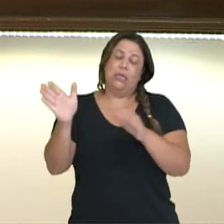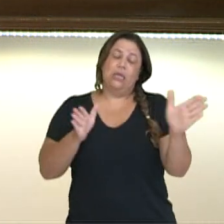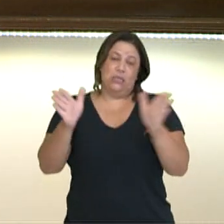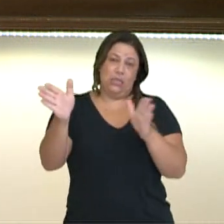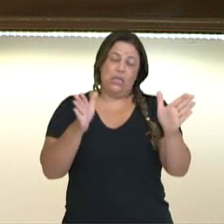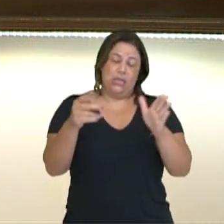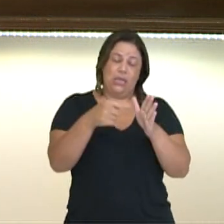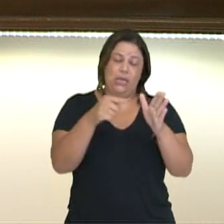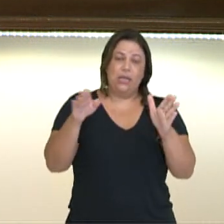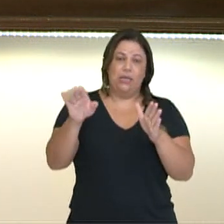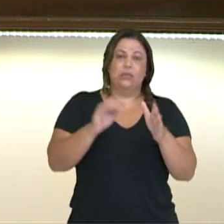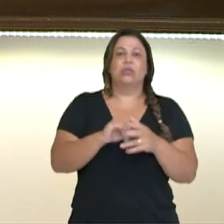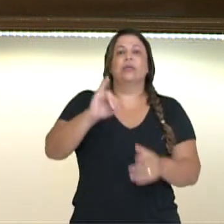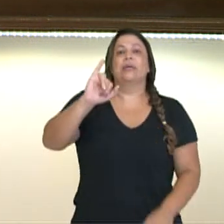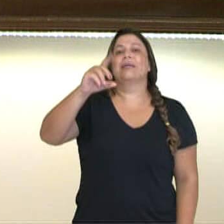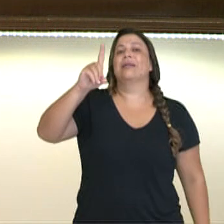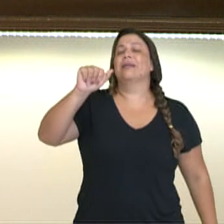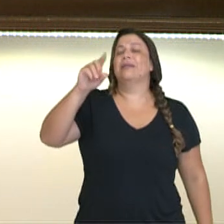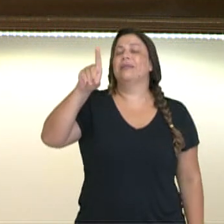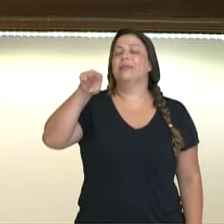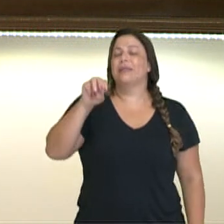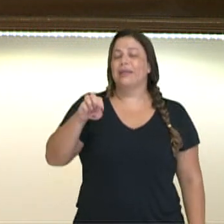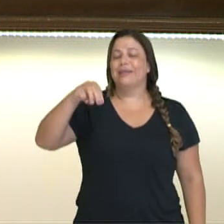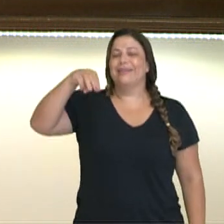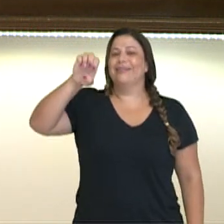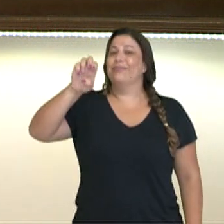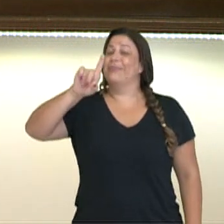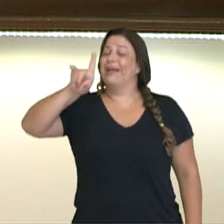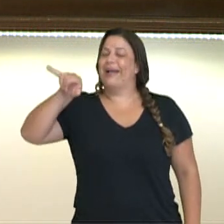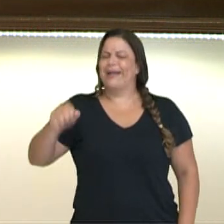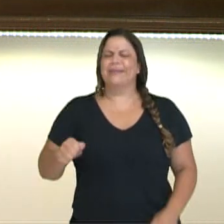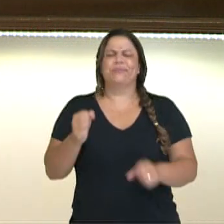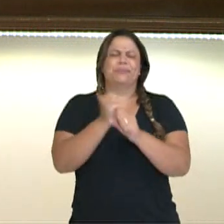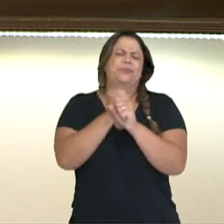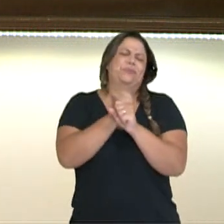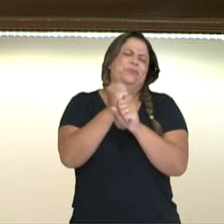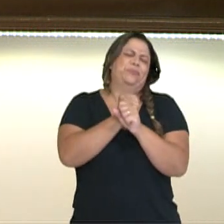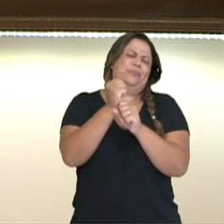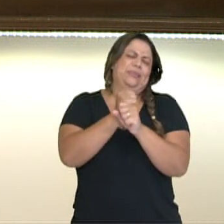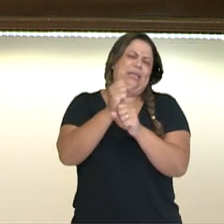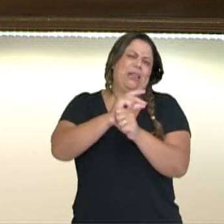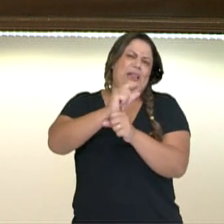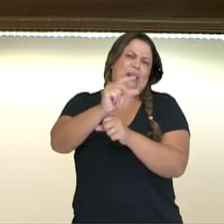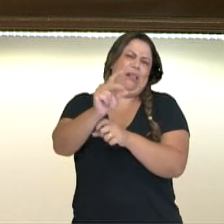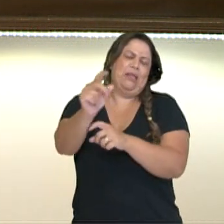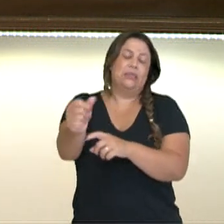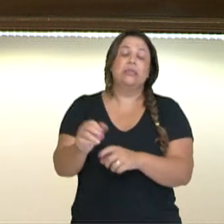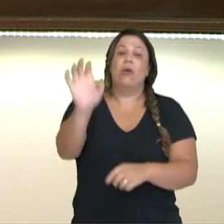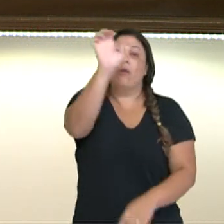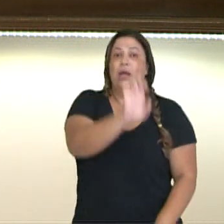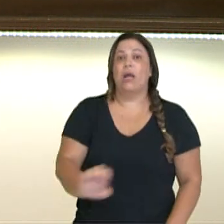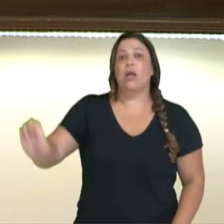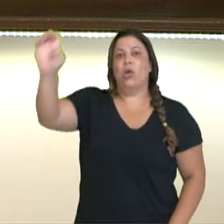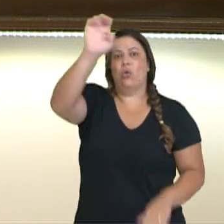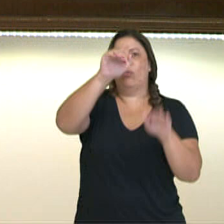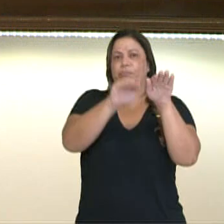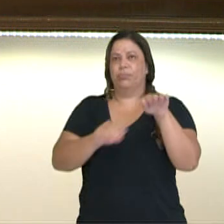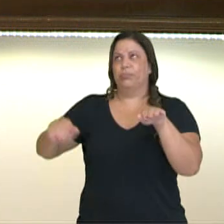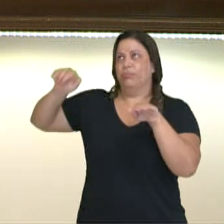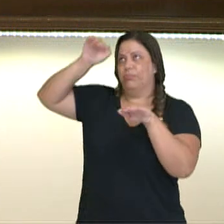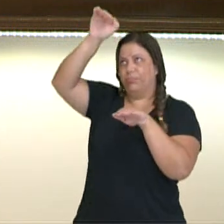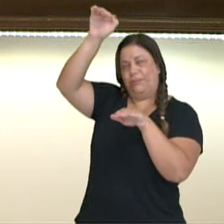que perdurou por mais de 1000 anos, onde a Europa, o epicentro do conhecimento e tecnologia no mundo na época,